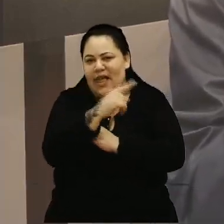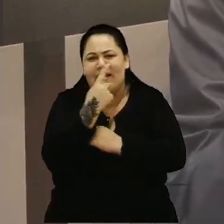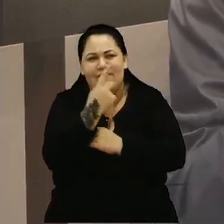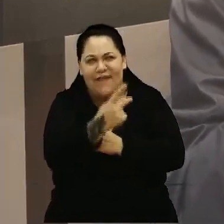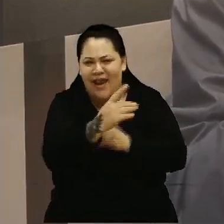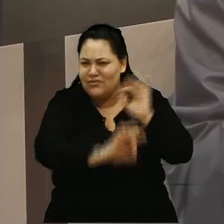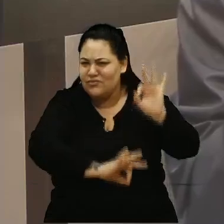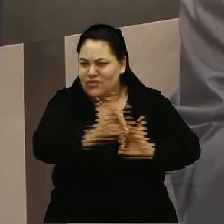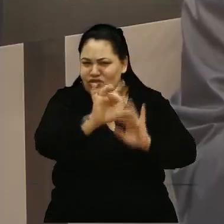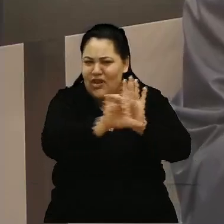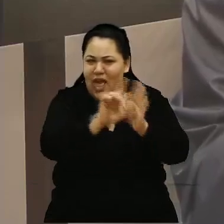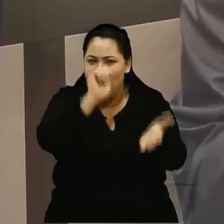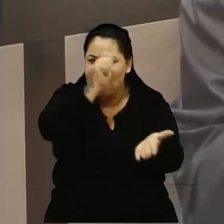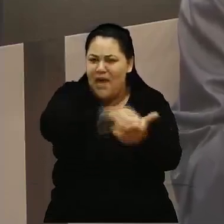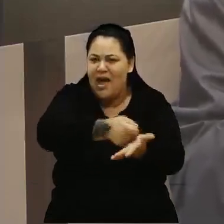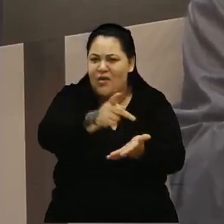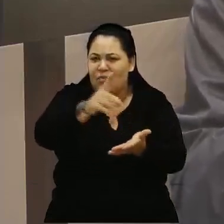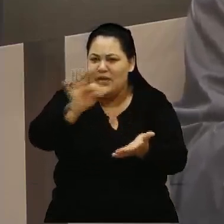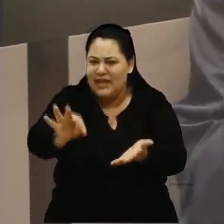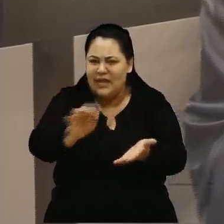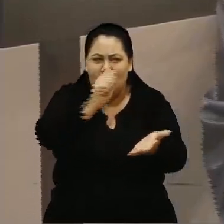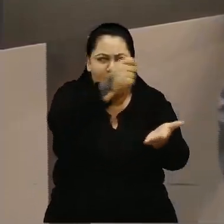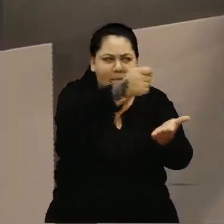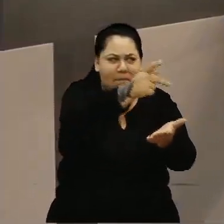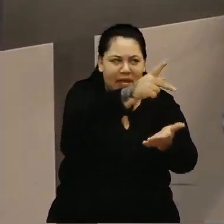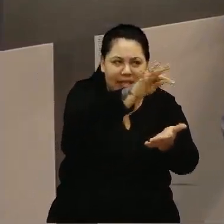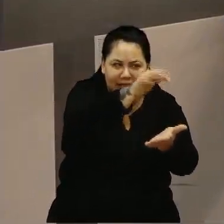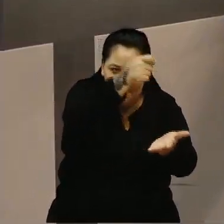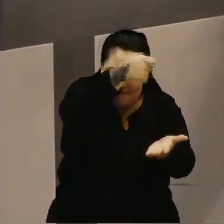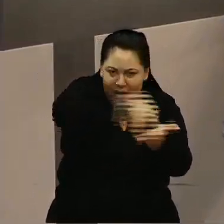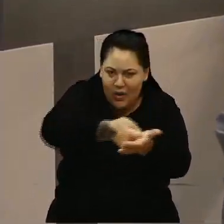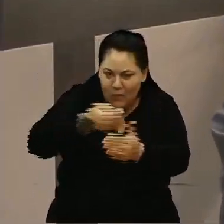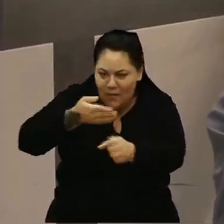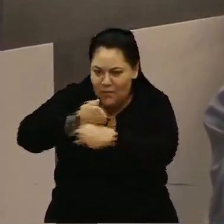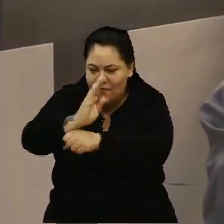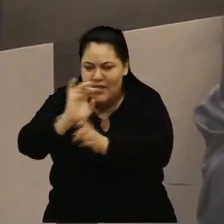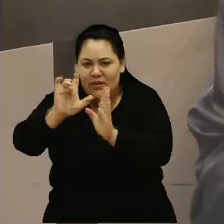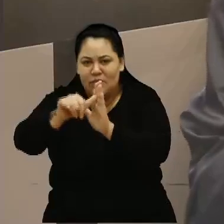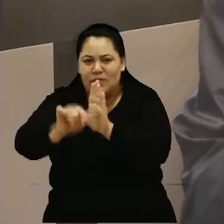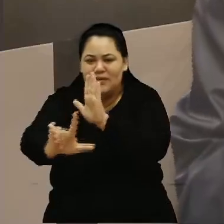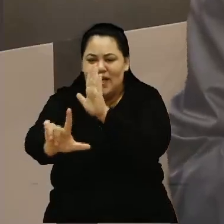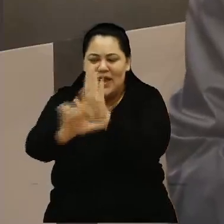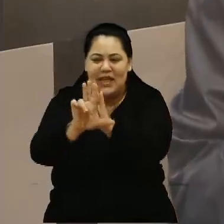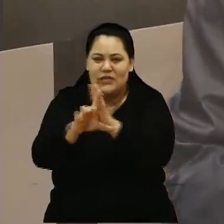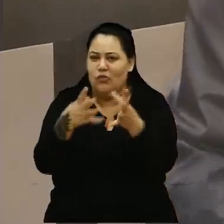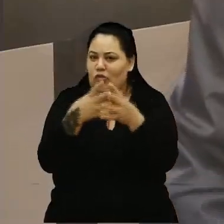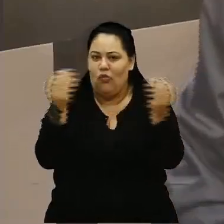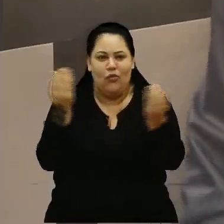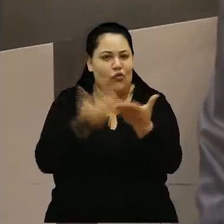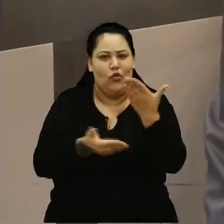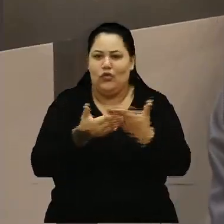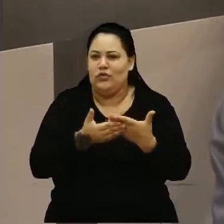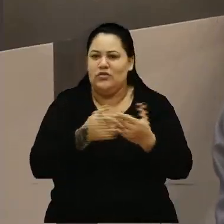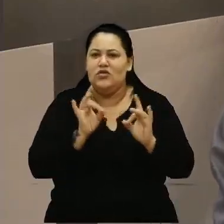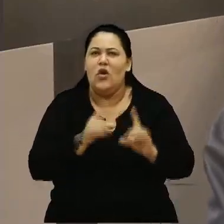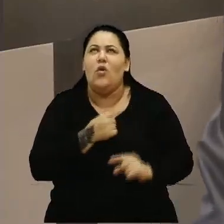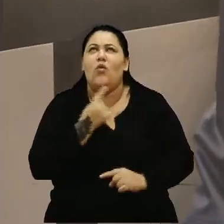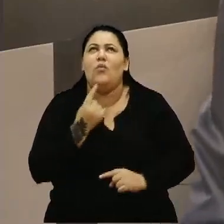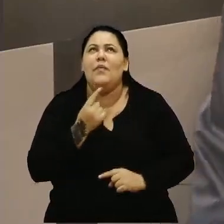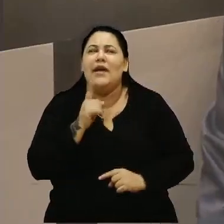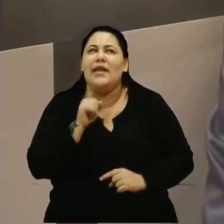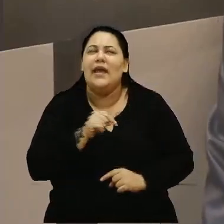de leis pagos pelo PT, que o PT pagou para ser aprovado, e depois aquelas leis saíram todas, só uma que não, que foi a